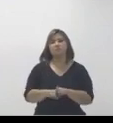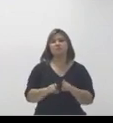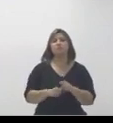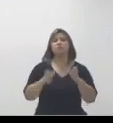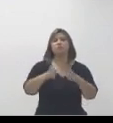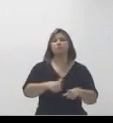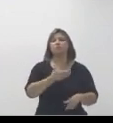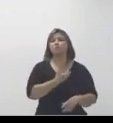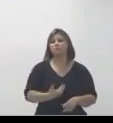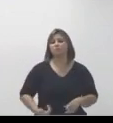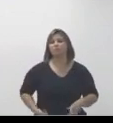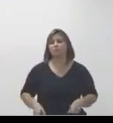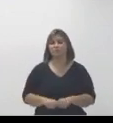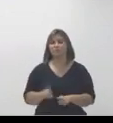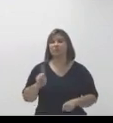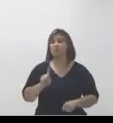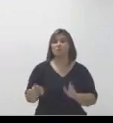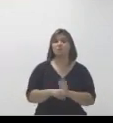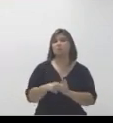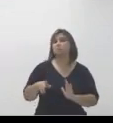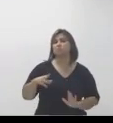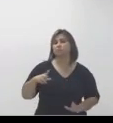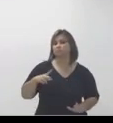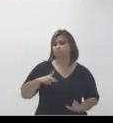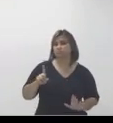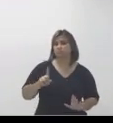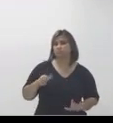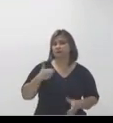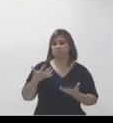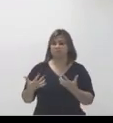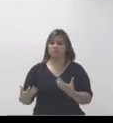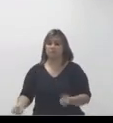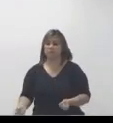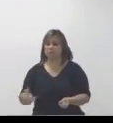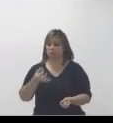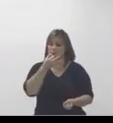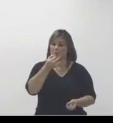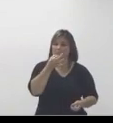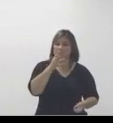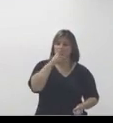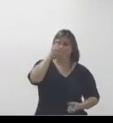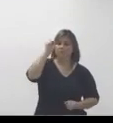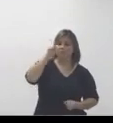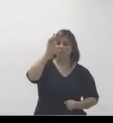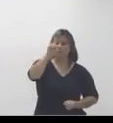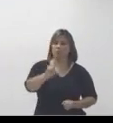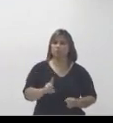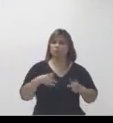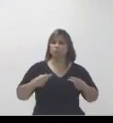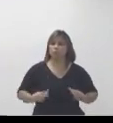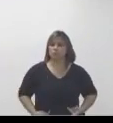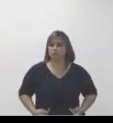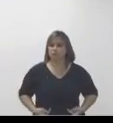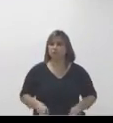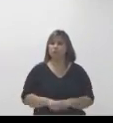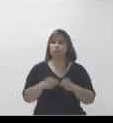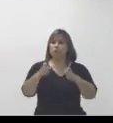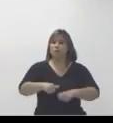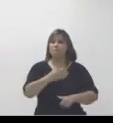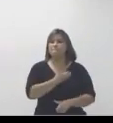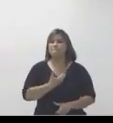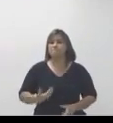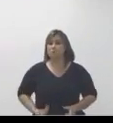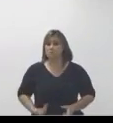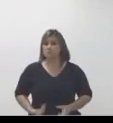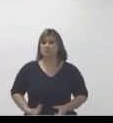necessariamente estatais é mas eles são porta aberta eles fortalecem os direitos humanos eles são públicos o